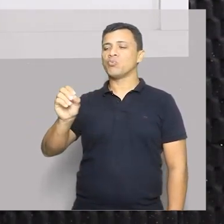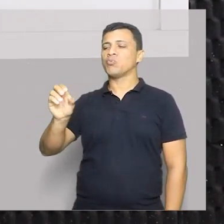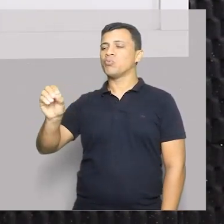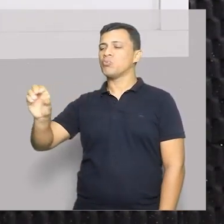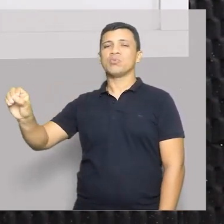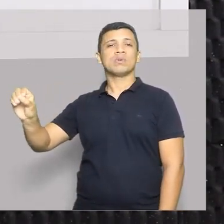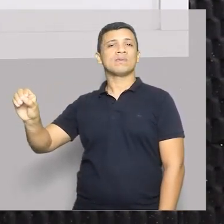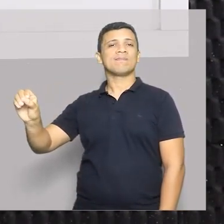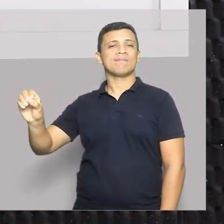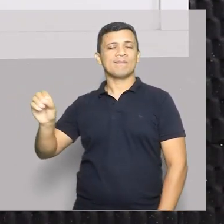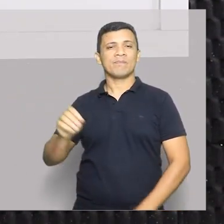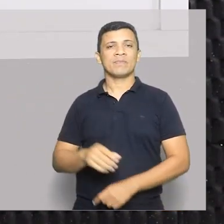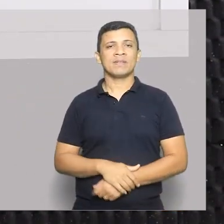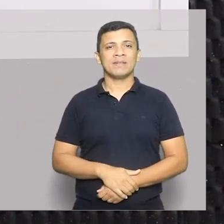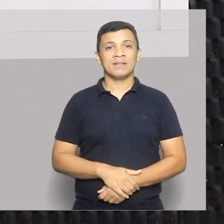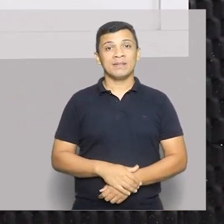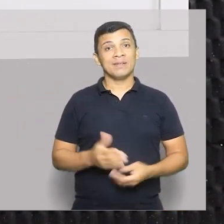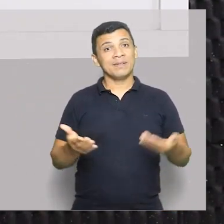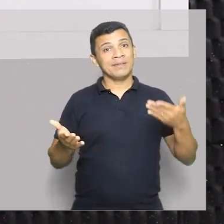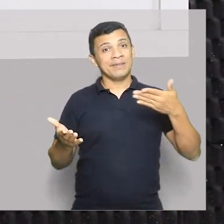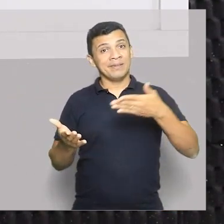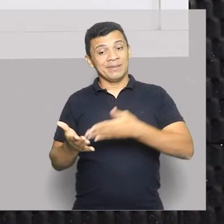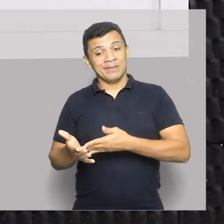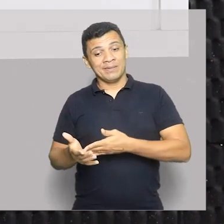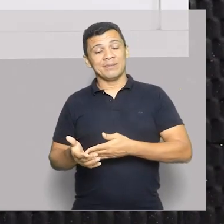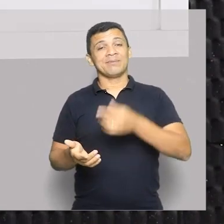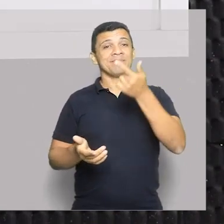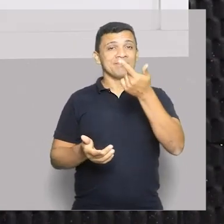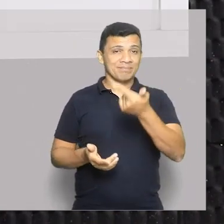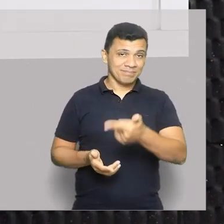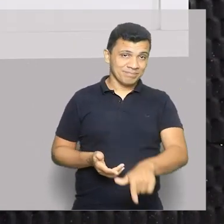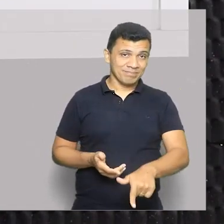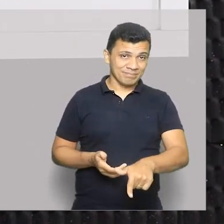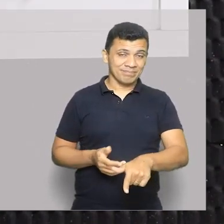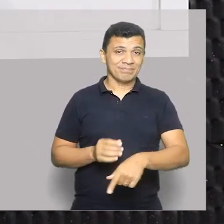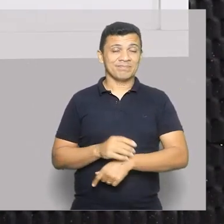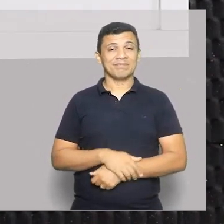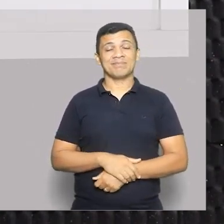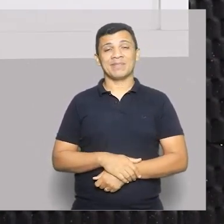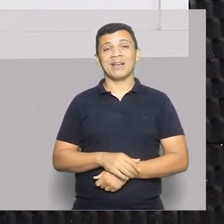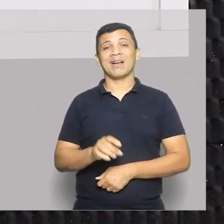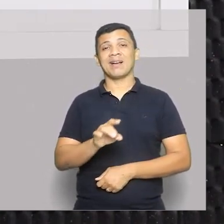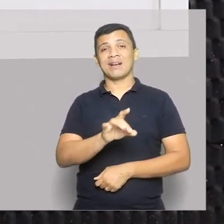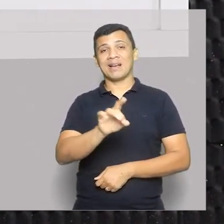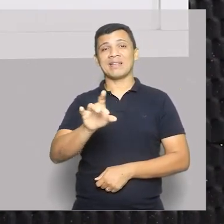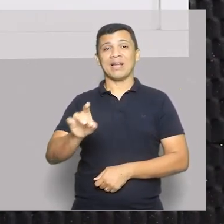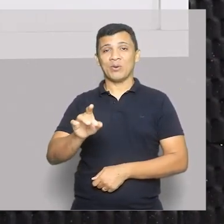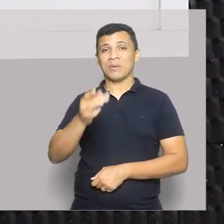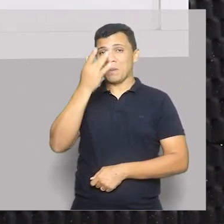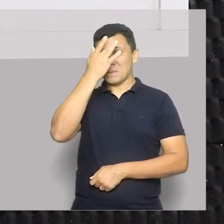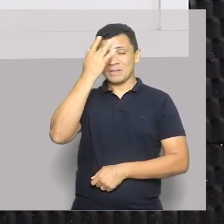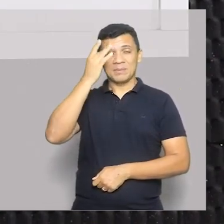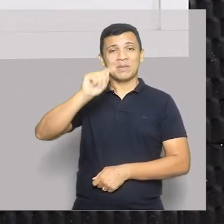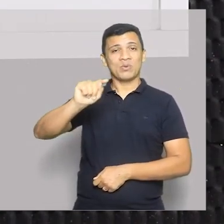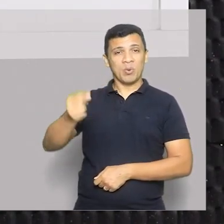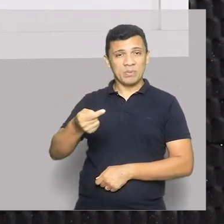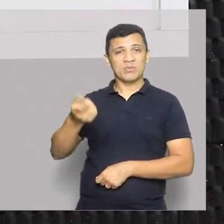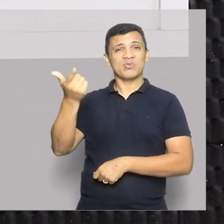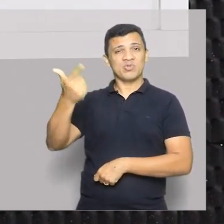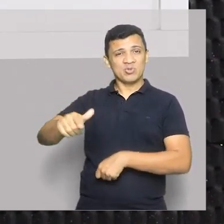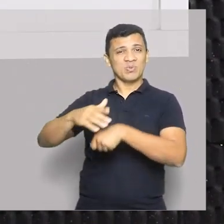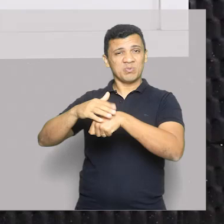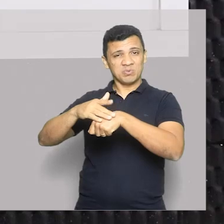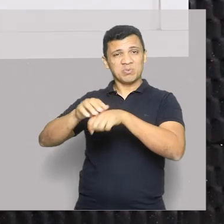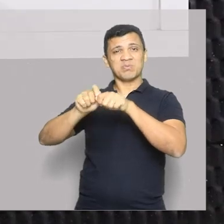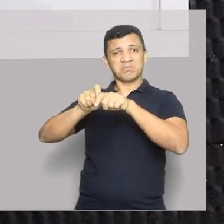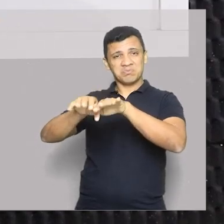É? E, por último, né? Mais uma vez, cada um dessas 1000 pessoas contaminam mais